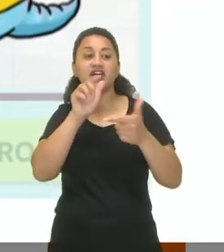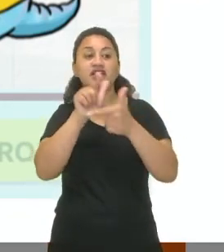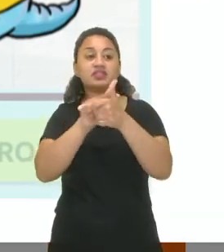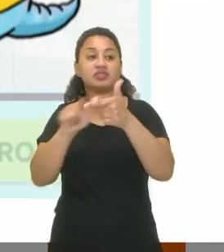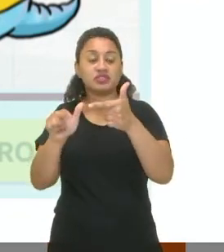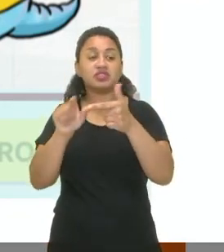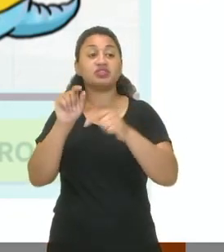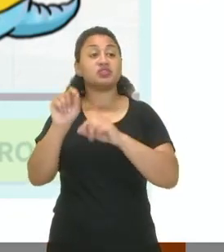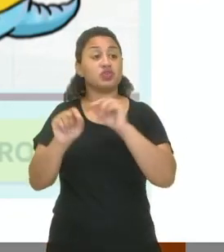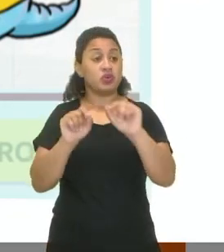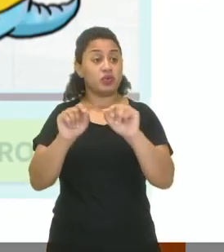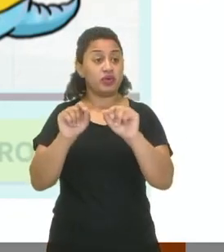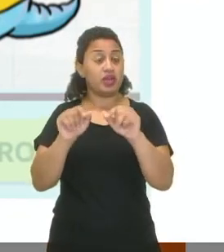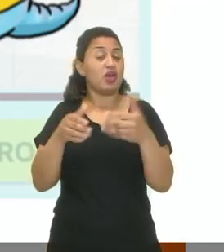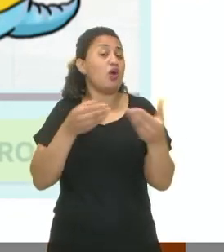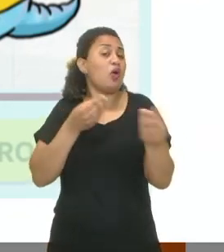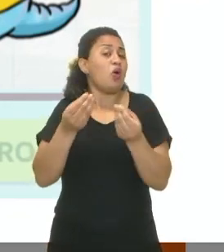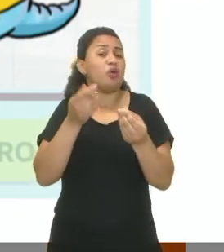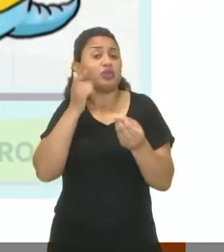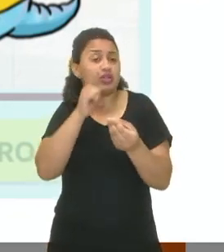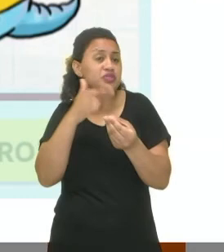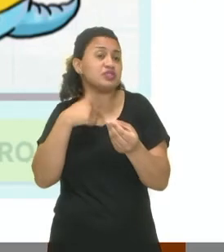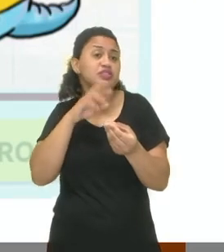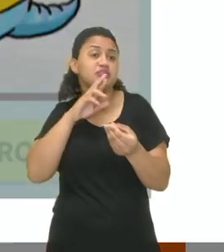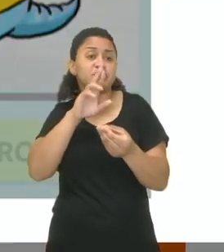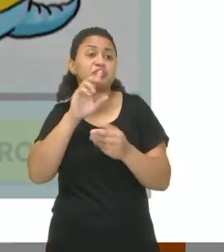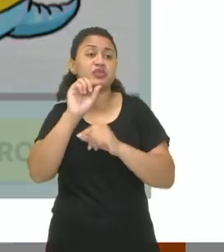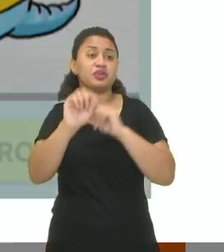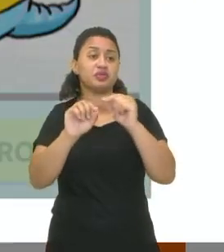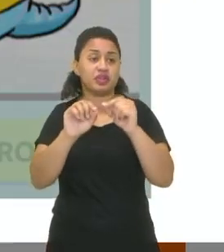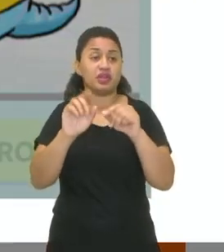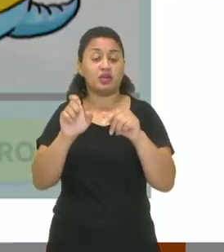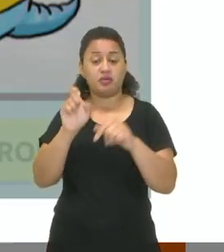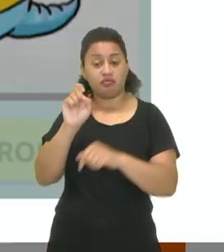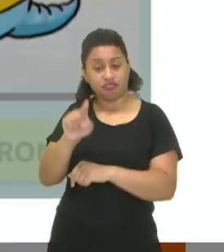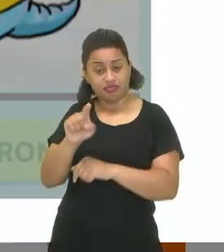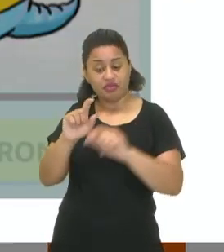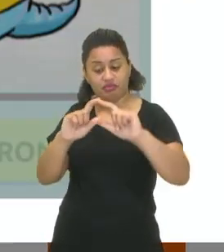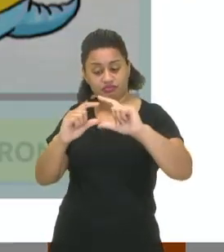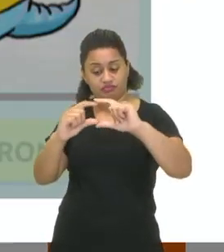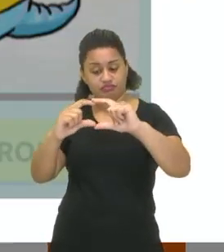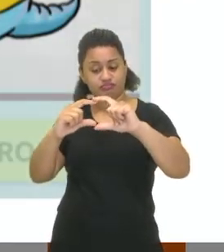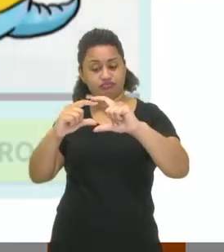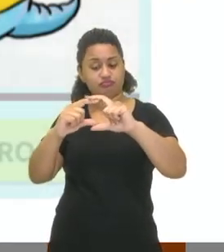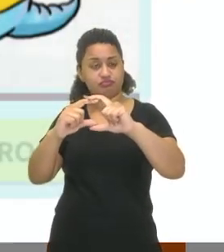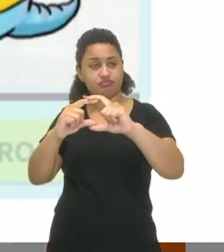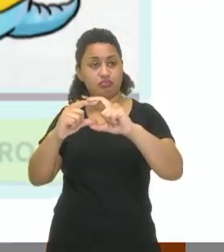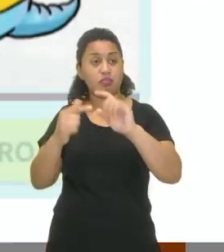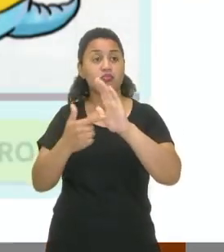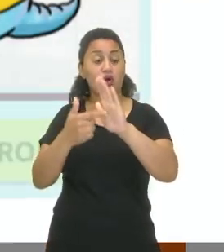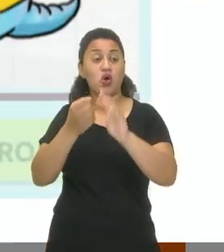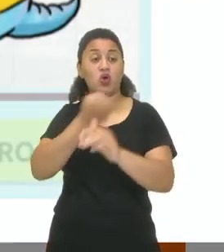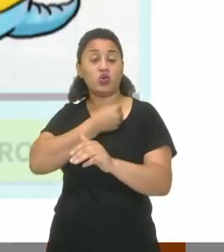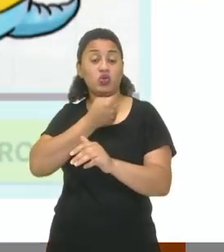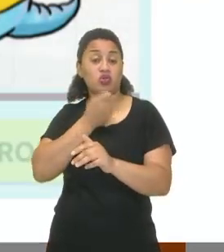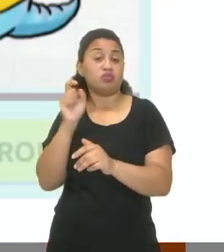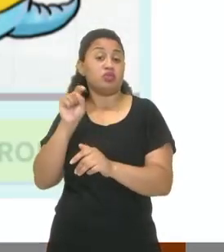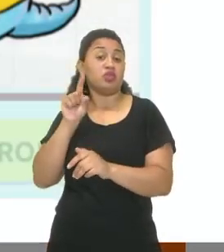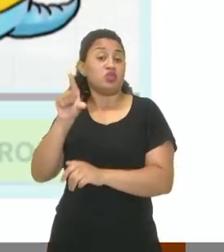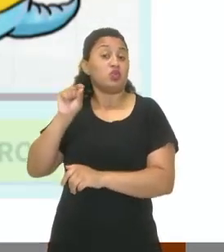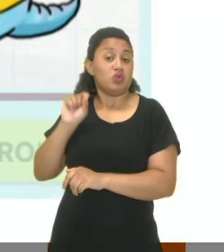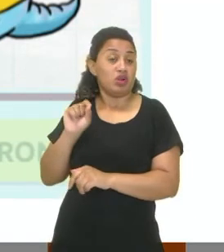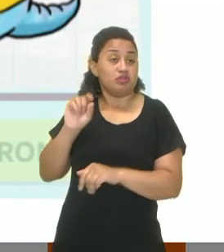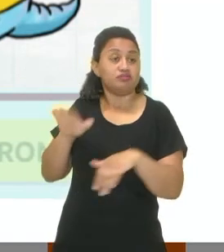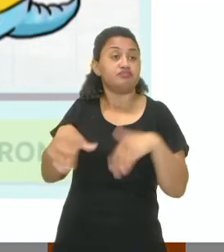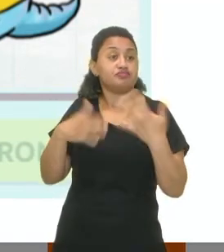ó, tá? Como será que a gente pode resolver essa divisão? Então, aqui, quando a gente clica, ó, ele já aparece o númerozinho pra gente colocar.